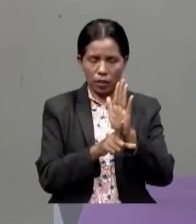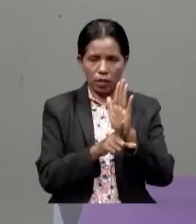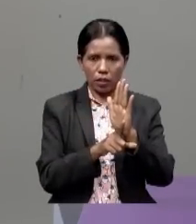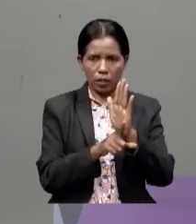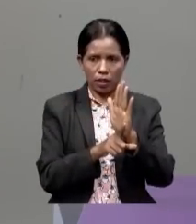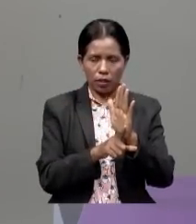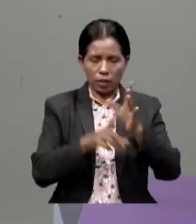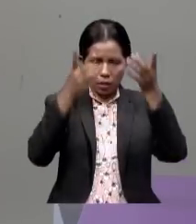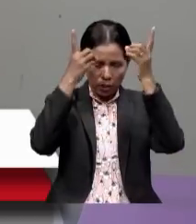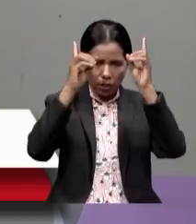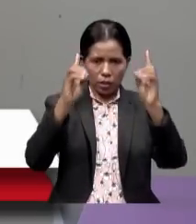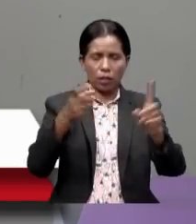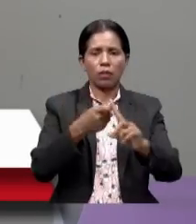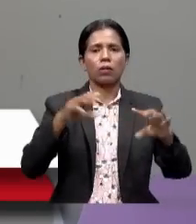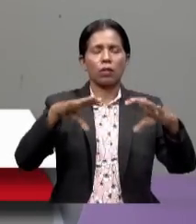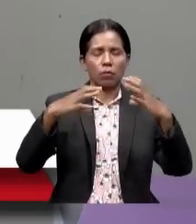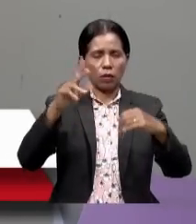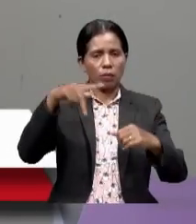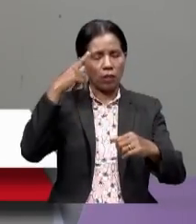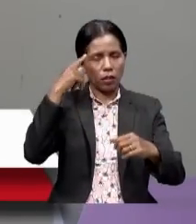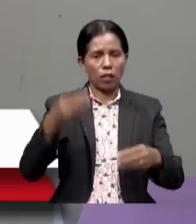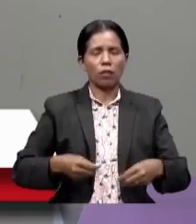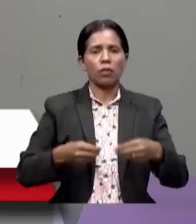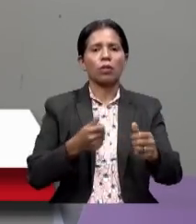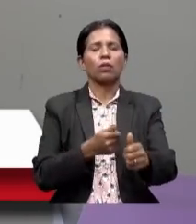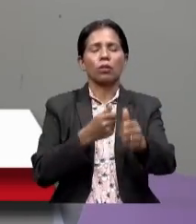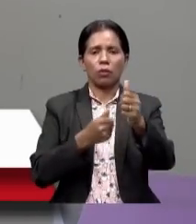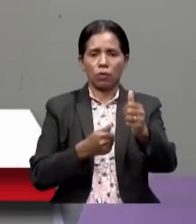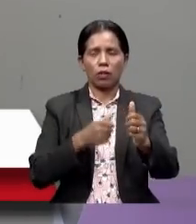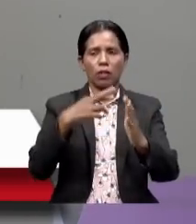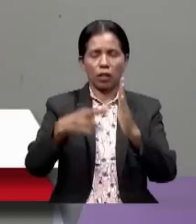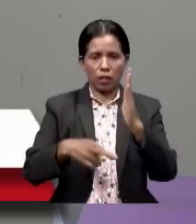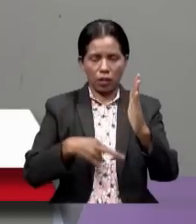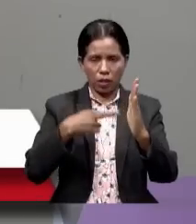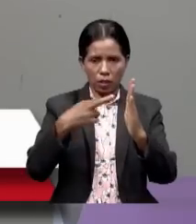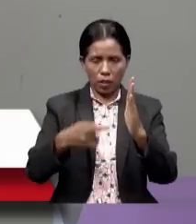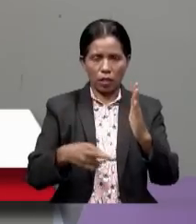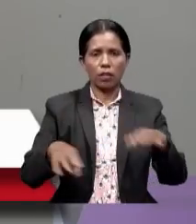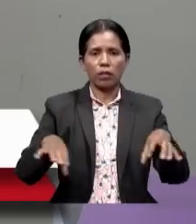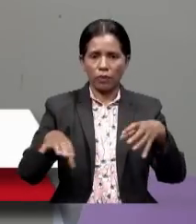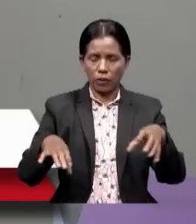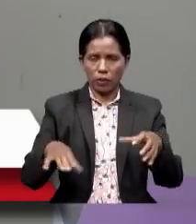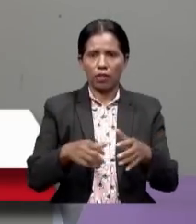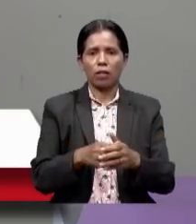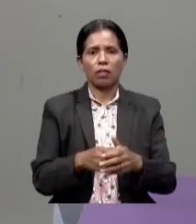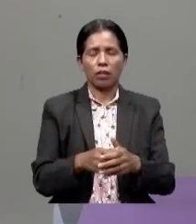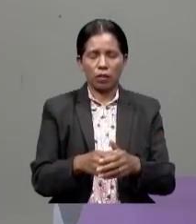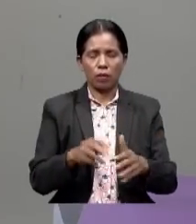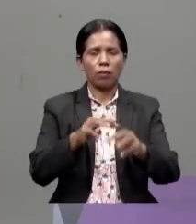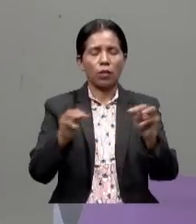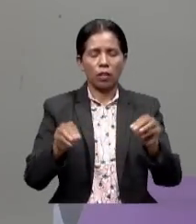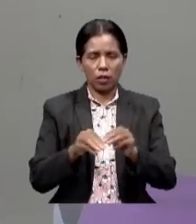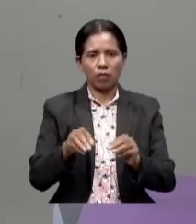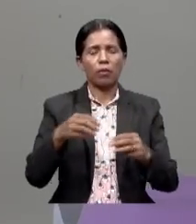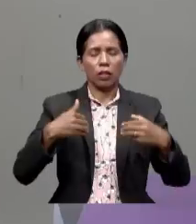a decisão da de Comissão Política Saiona, tu ir sistema proporcional, cada município e a